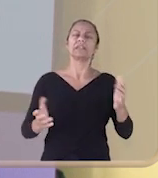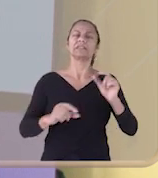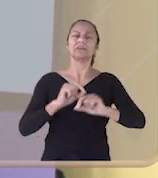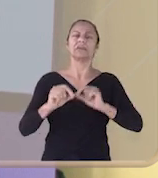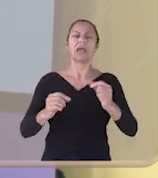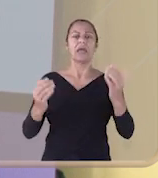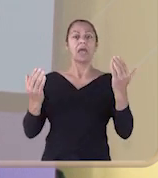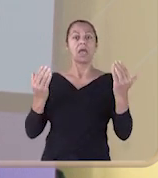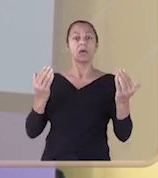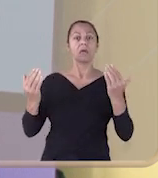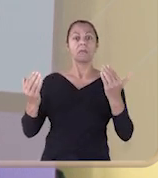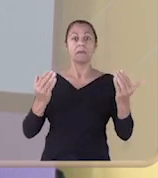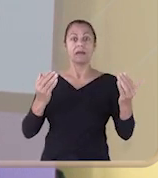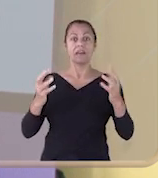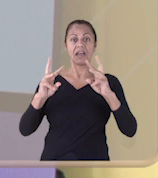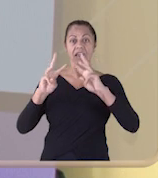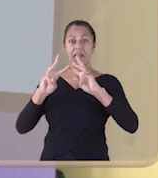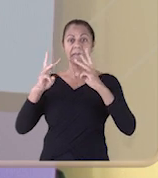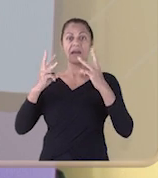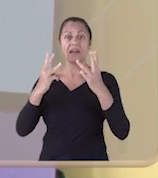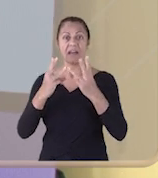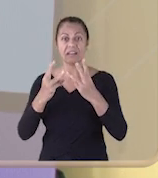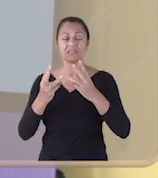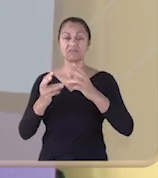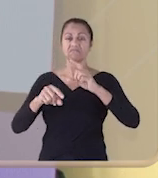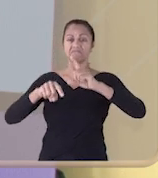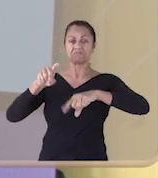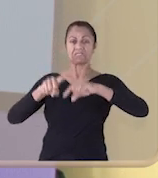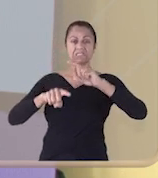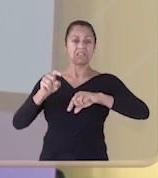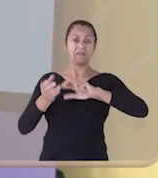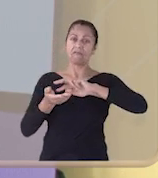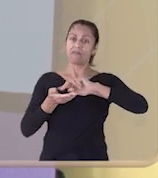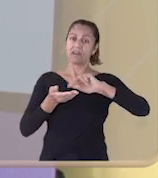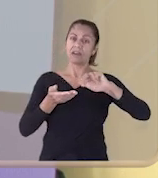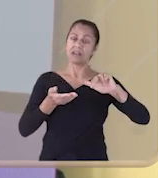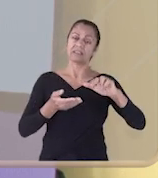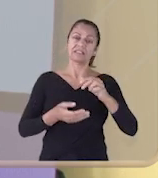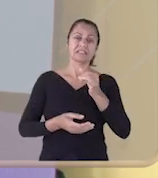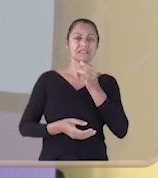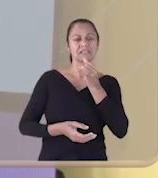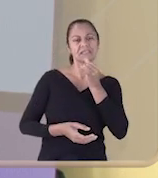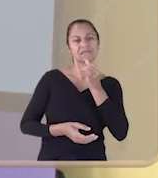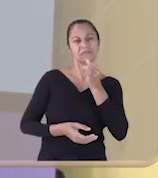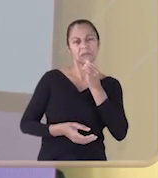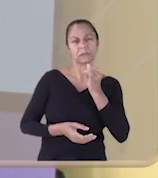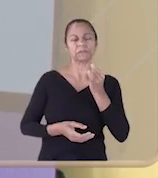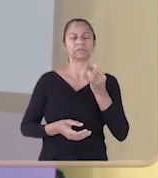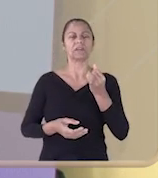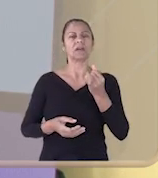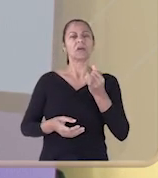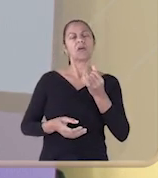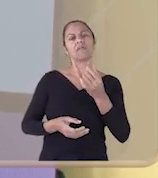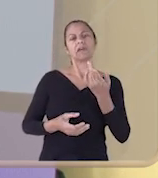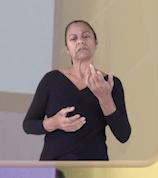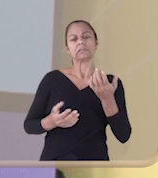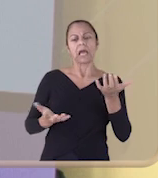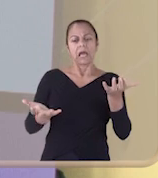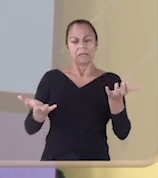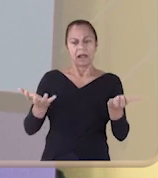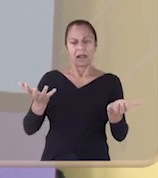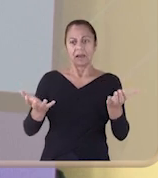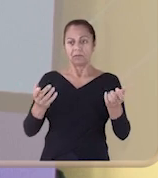essa balança é comparar a massa entre coisas diferentes. Por exemplo, quando dizemos